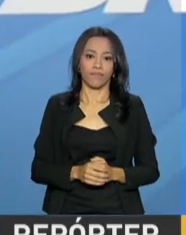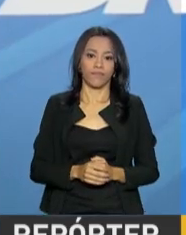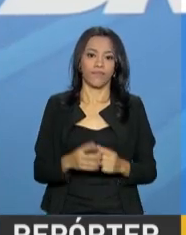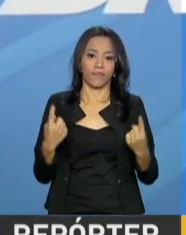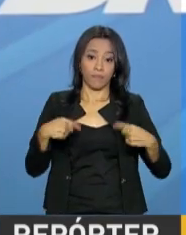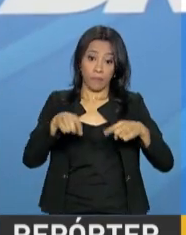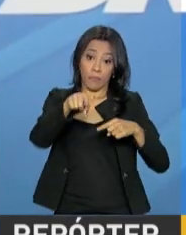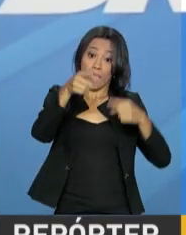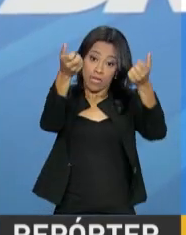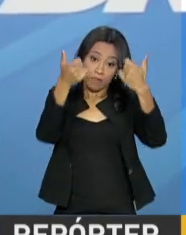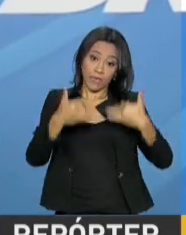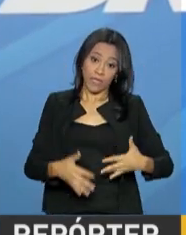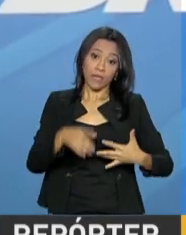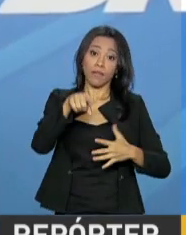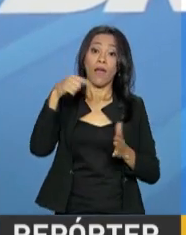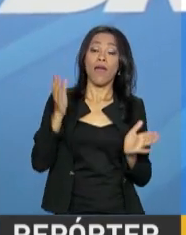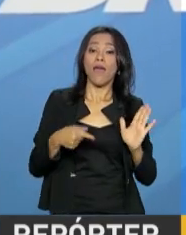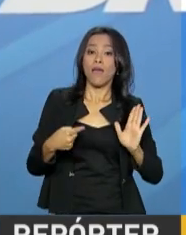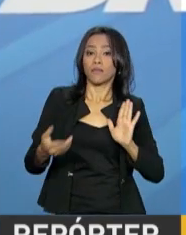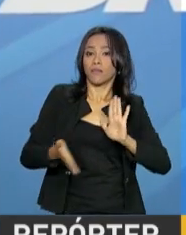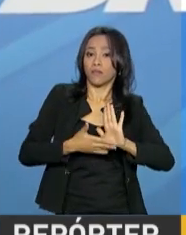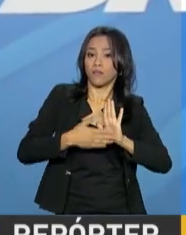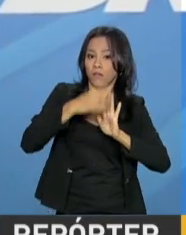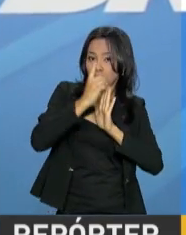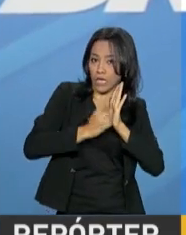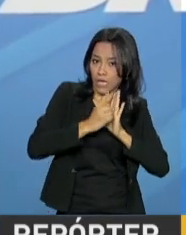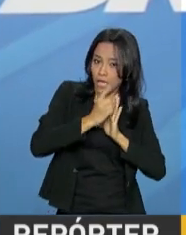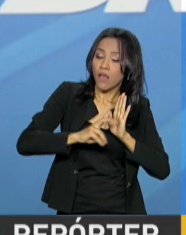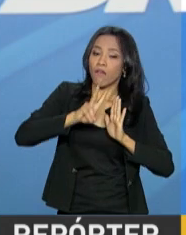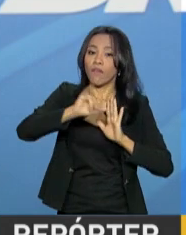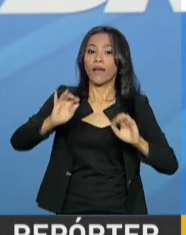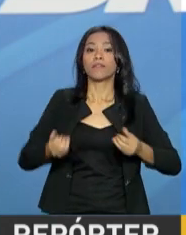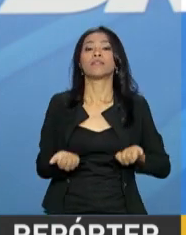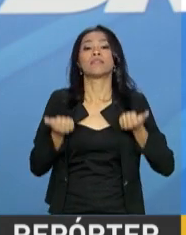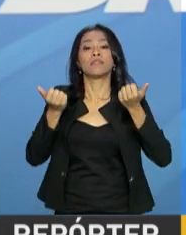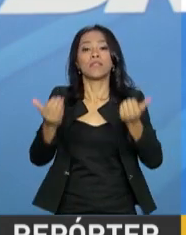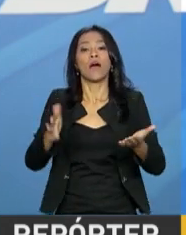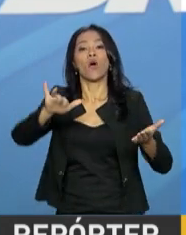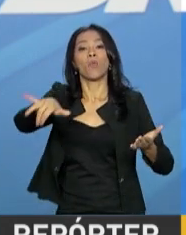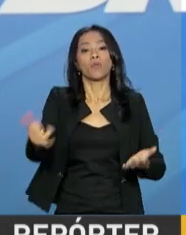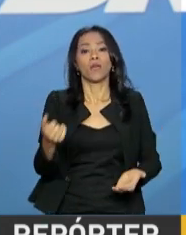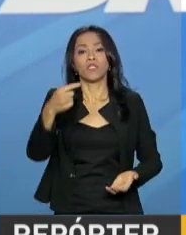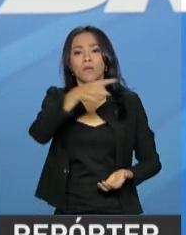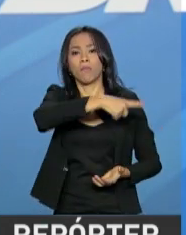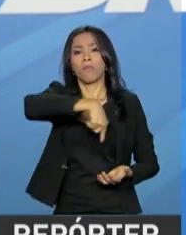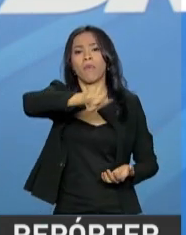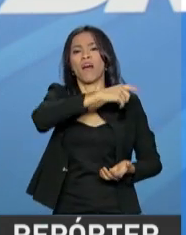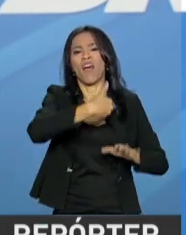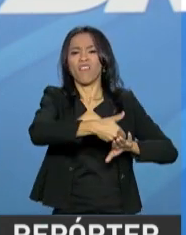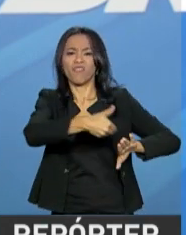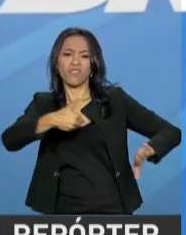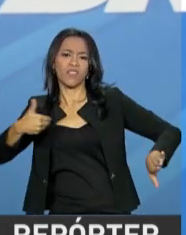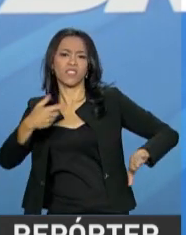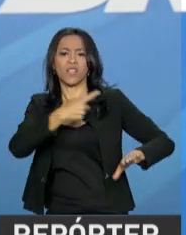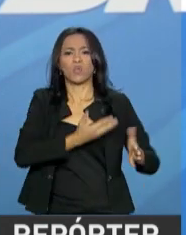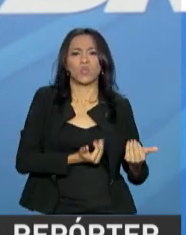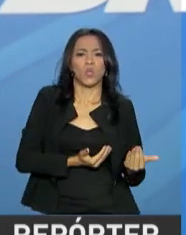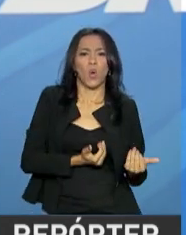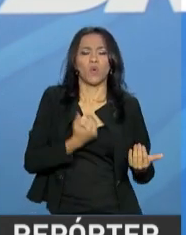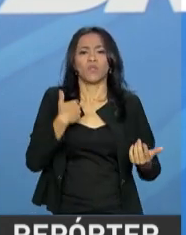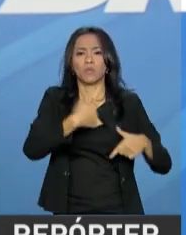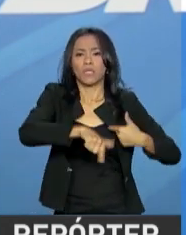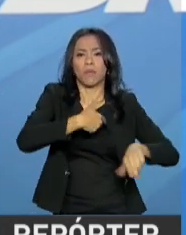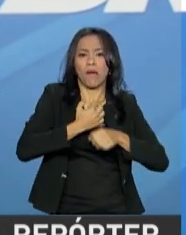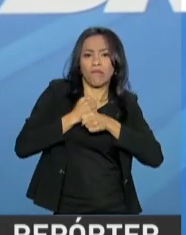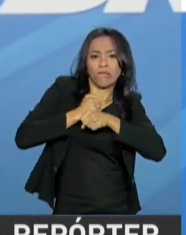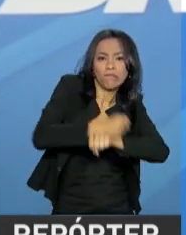certeza vai viabilizar oportunidade para afastar jovens do mercado do trabalho ilegal e mais que isso